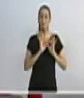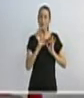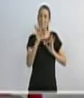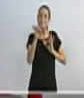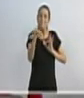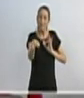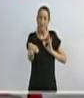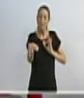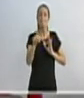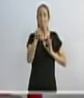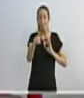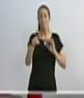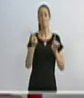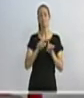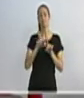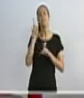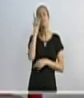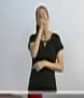essa grande dificuldade,